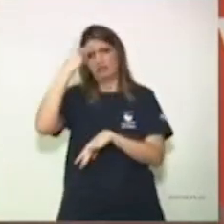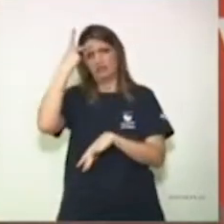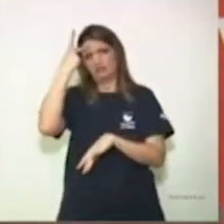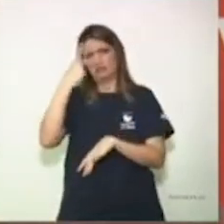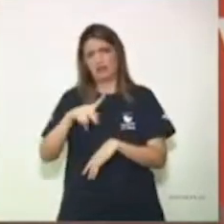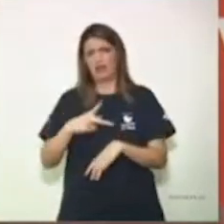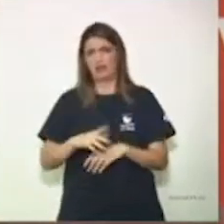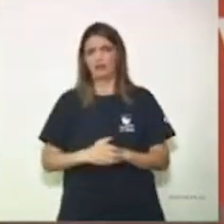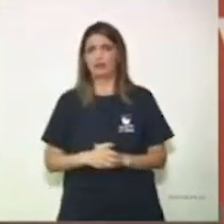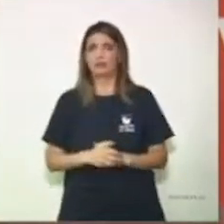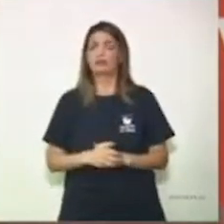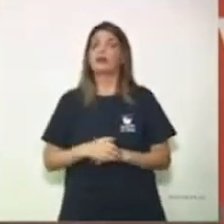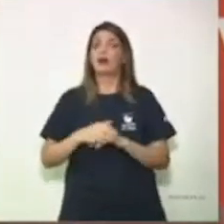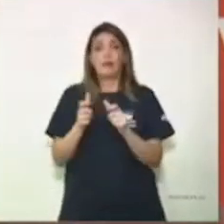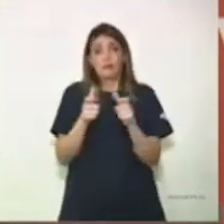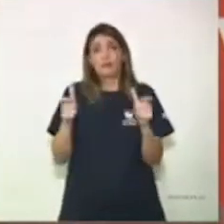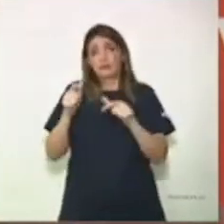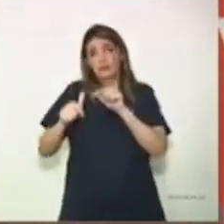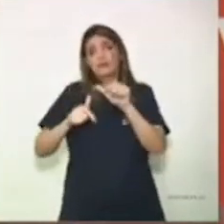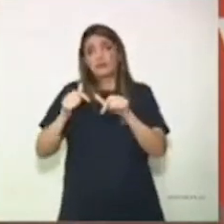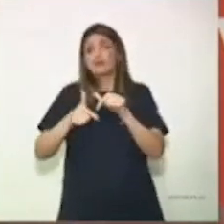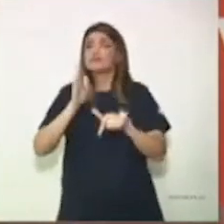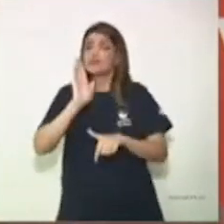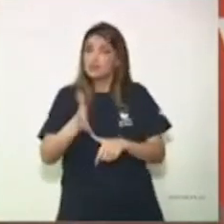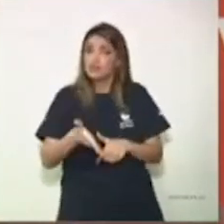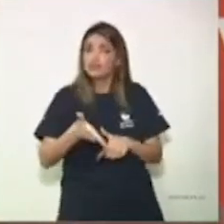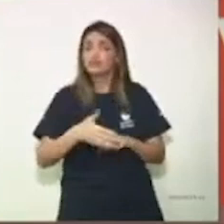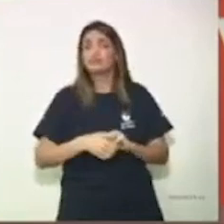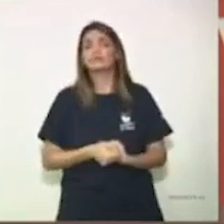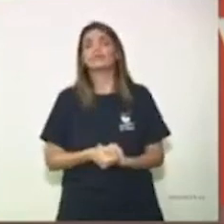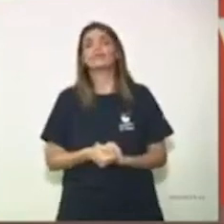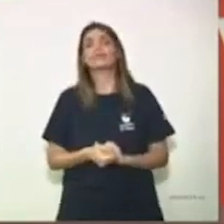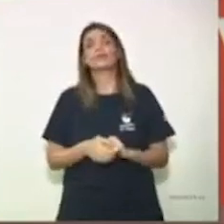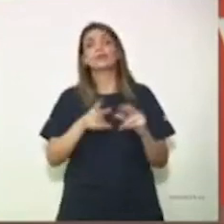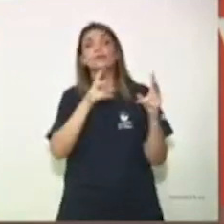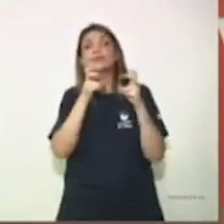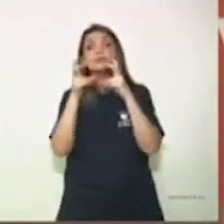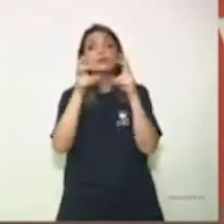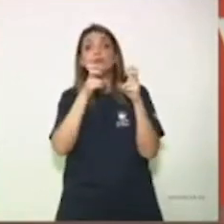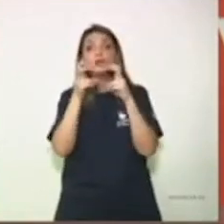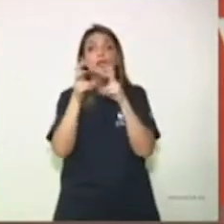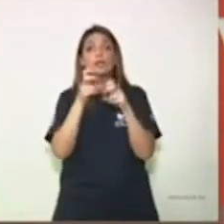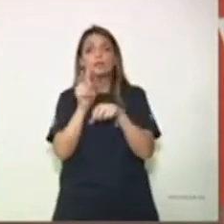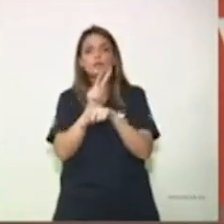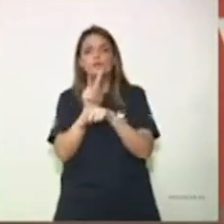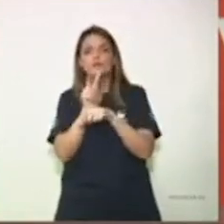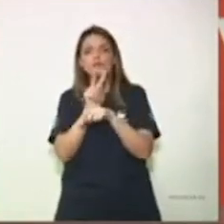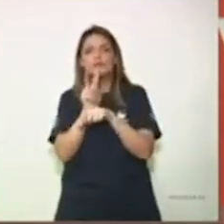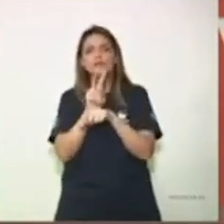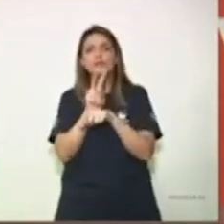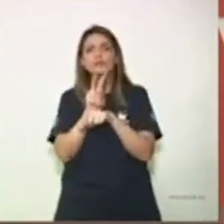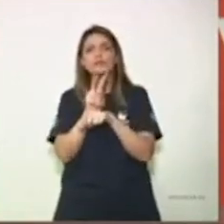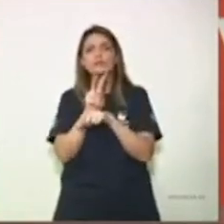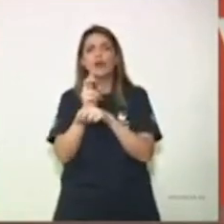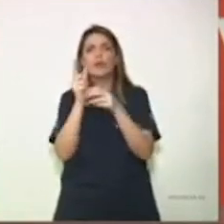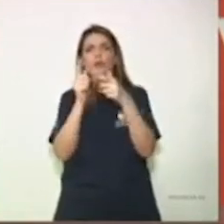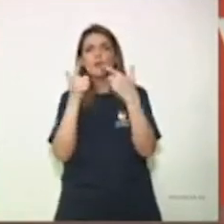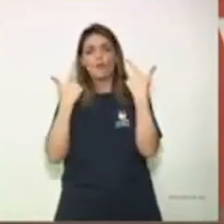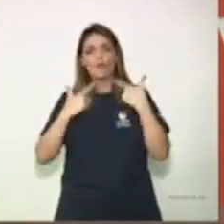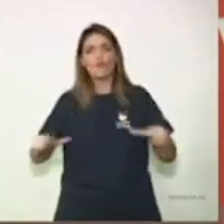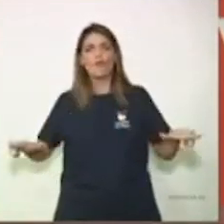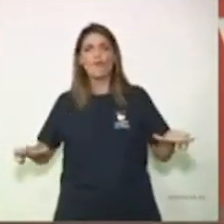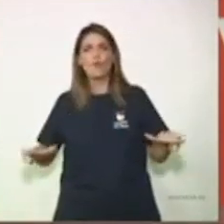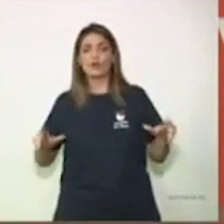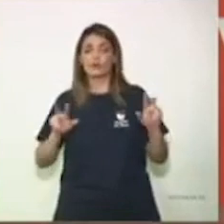boa parte dela parte dela trabalha é nós vimos é na vigilância sanitária ever de maneira absolutamente